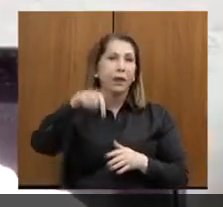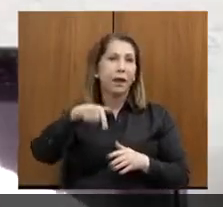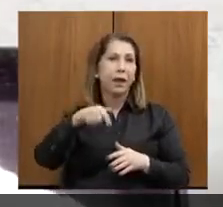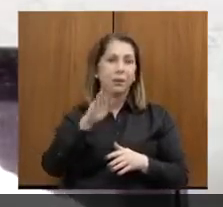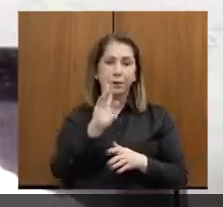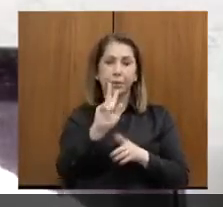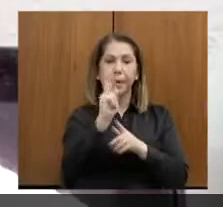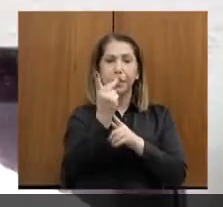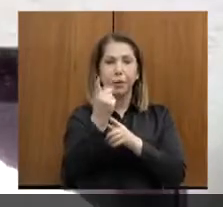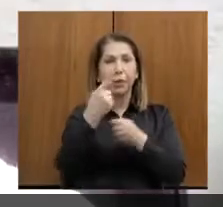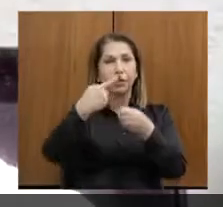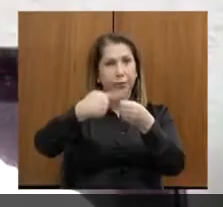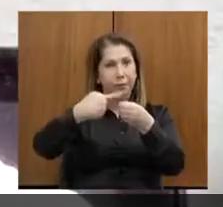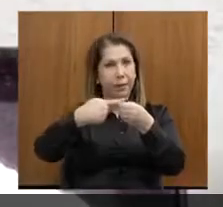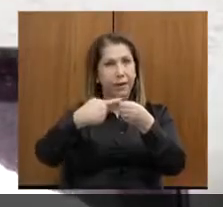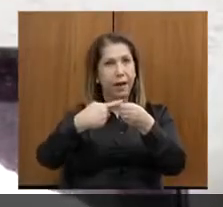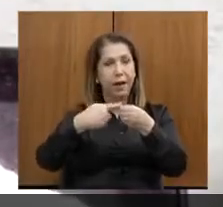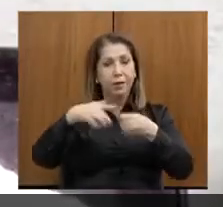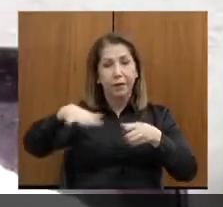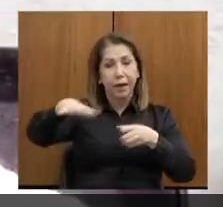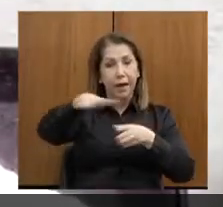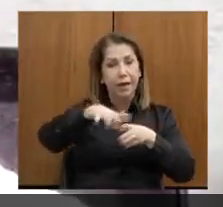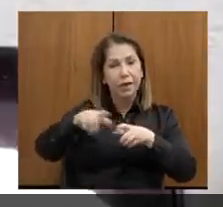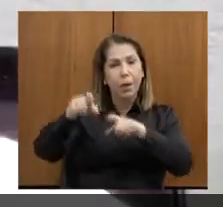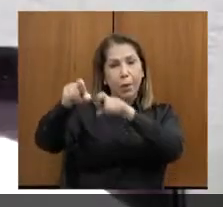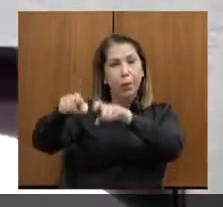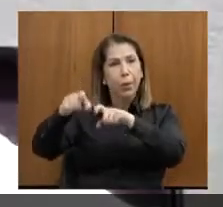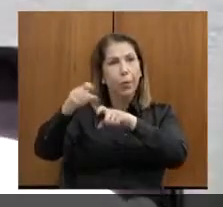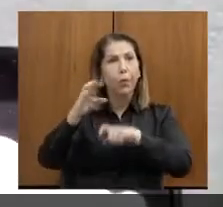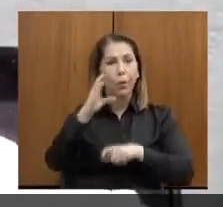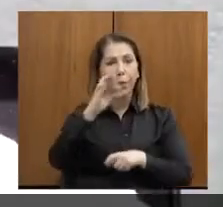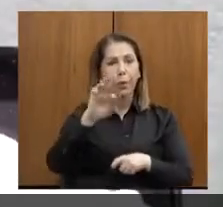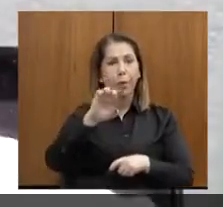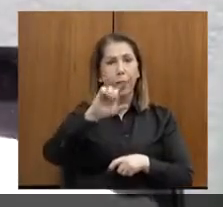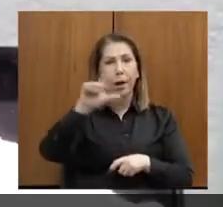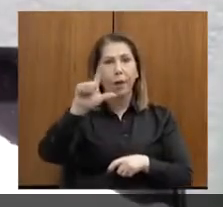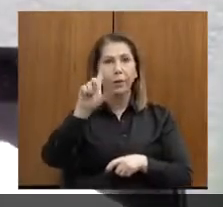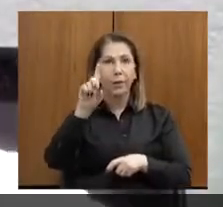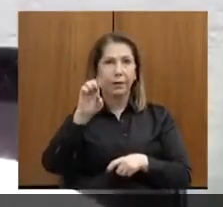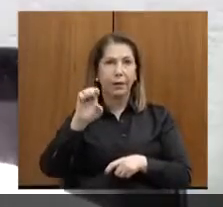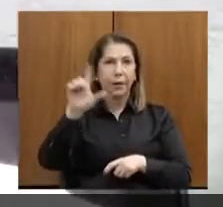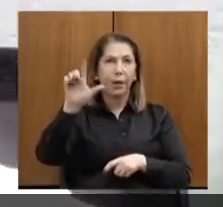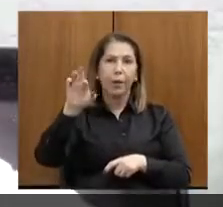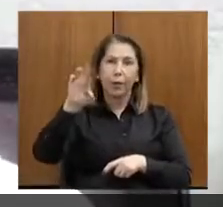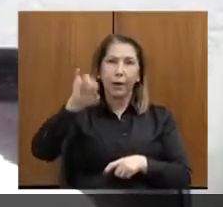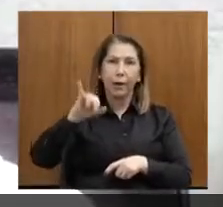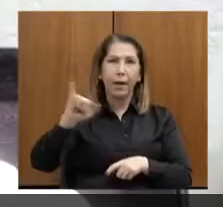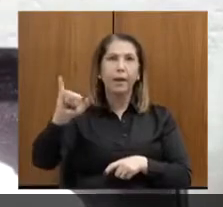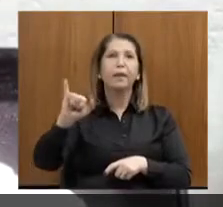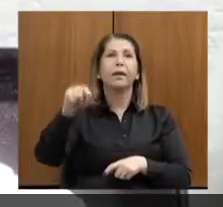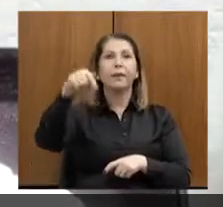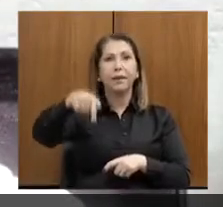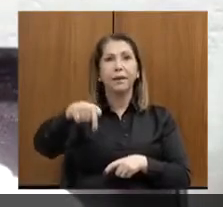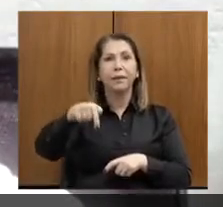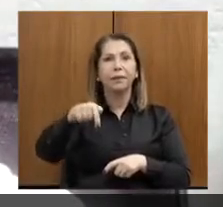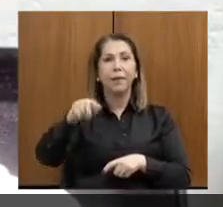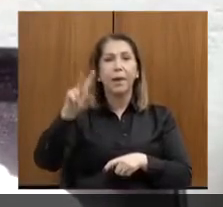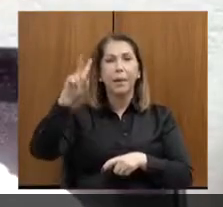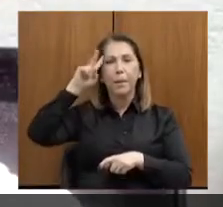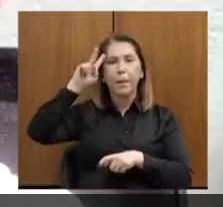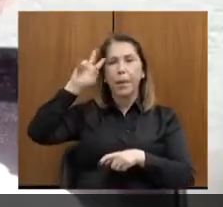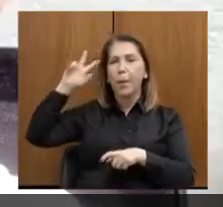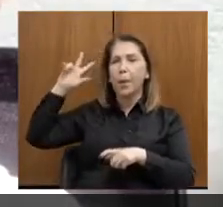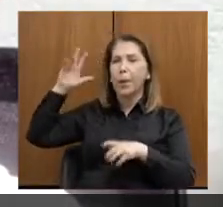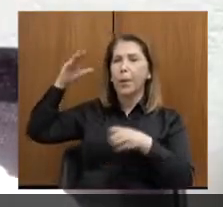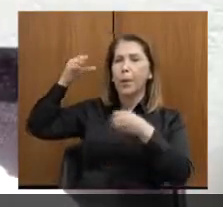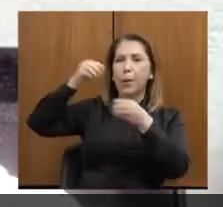Belo Horizonte nessa do Curral del-rei assim como acontece com as narrativas de histórias de memória no Brasil EA